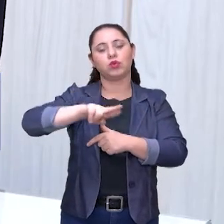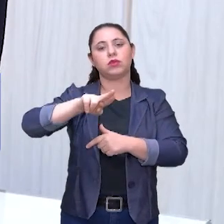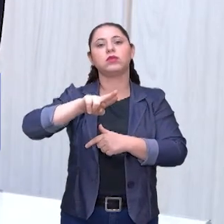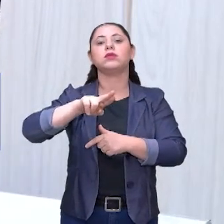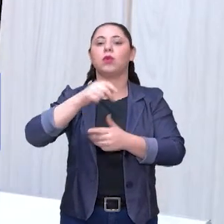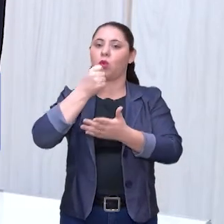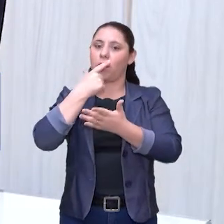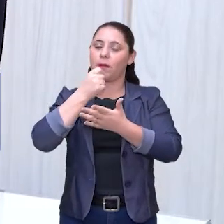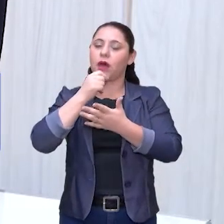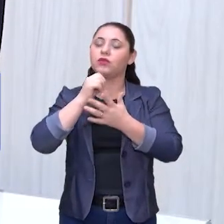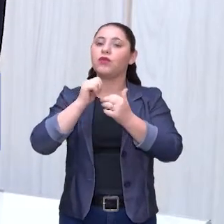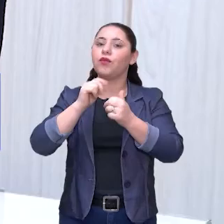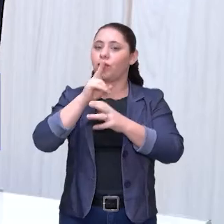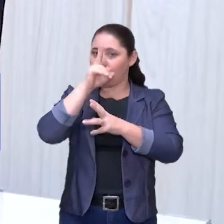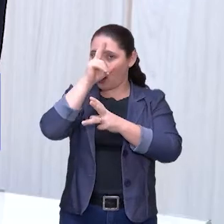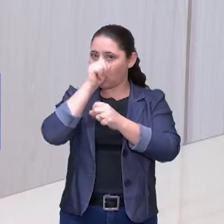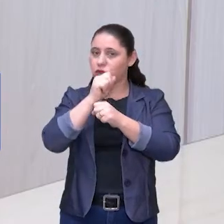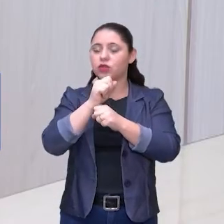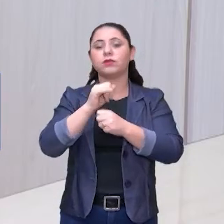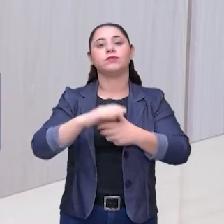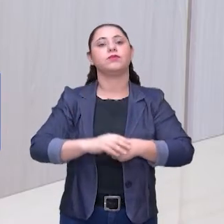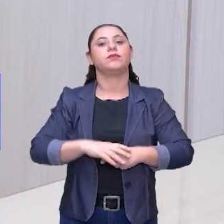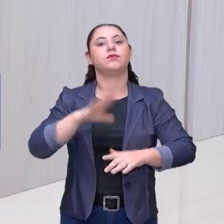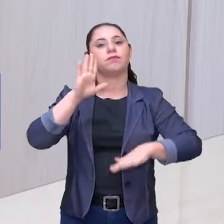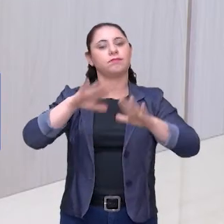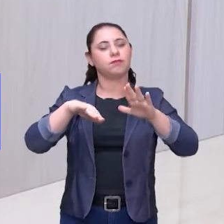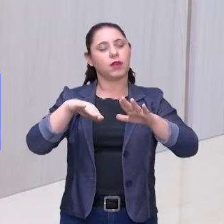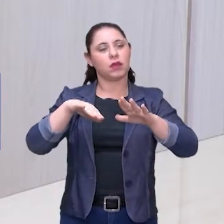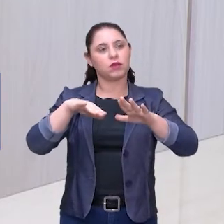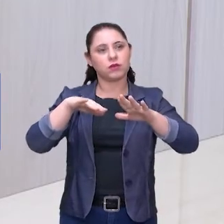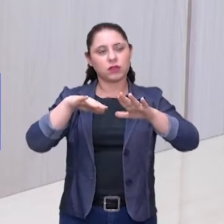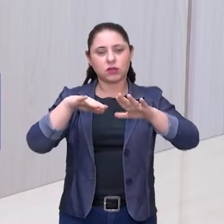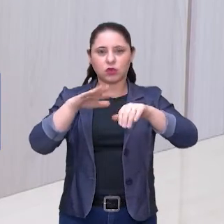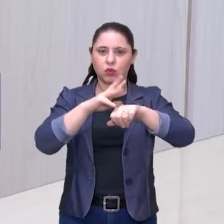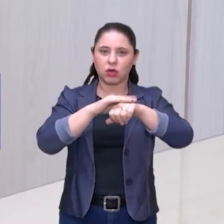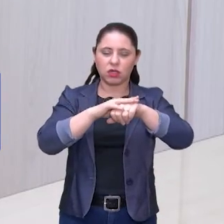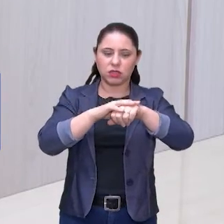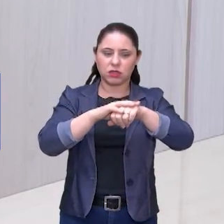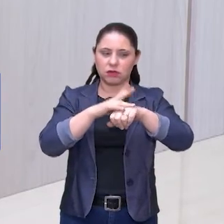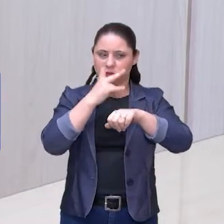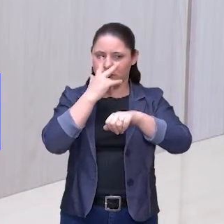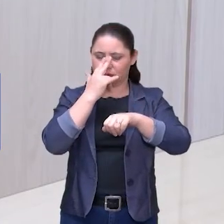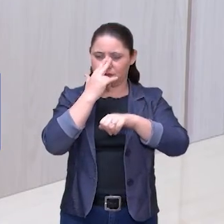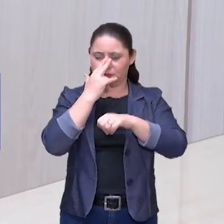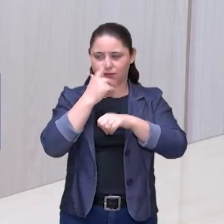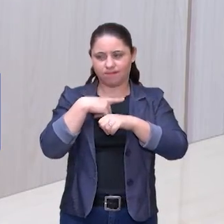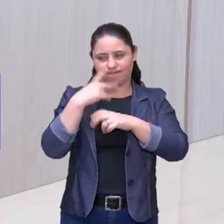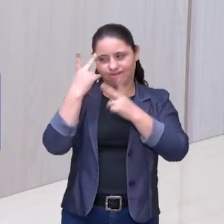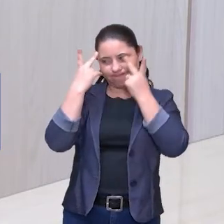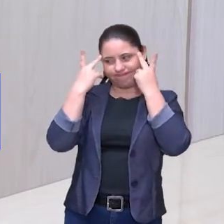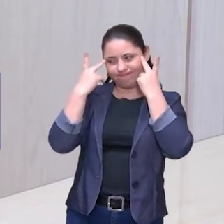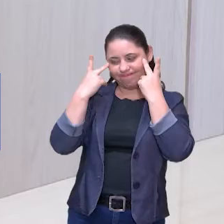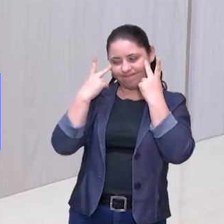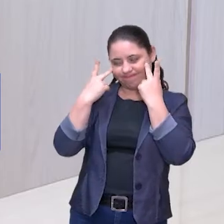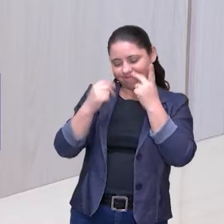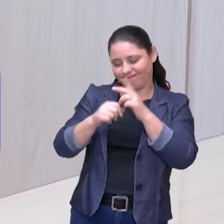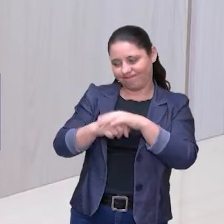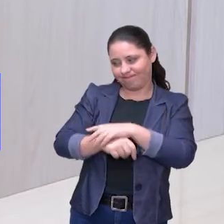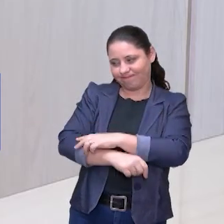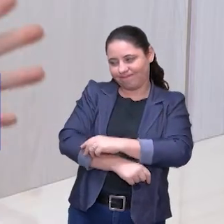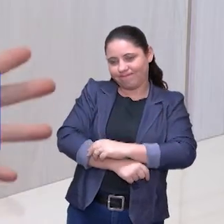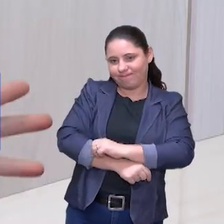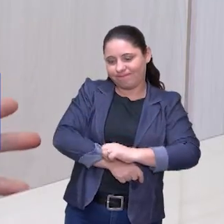inflamatórias do uso do imunobiológico. Essas doenças que às vezes as manchas ficam visíveis, né? Os pacientes ficam